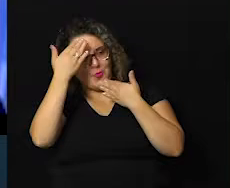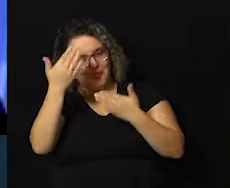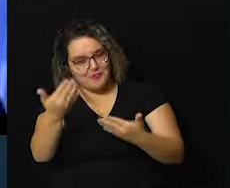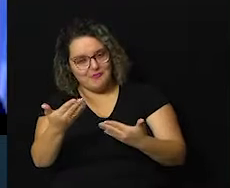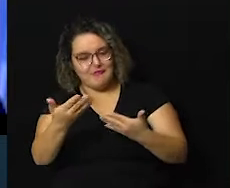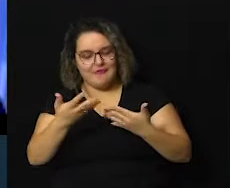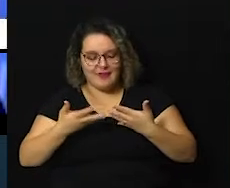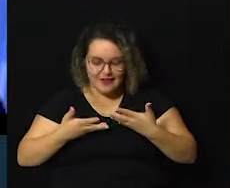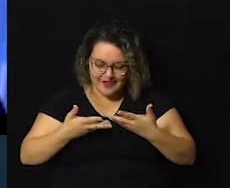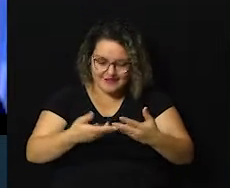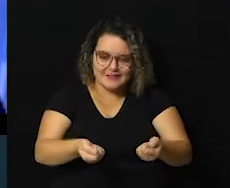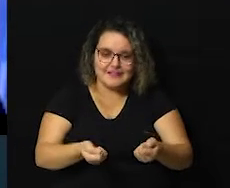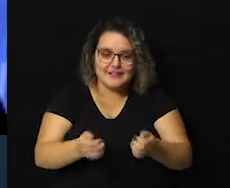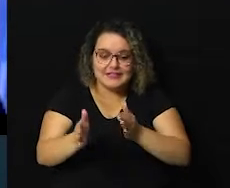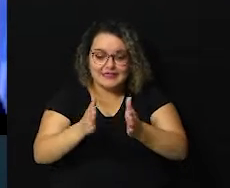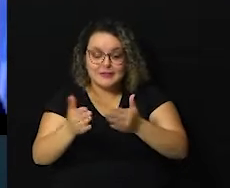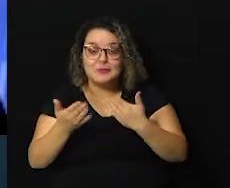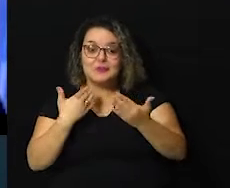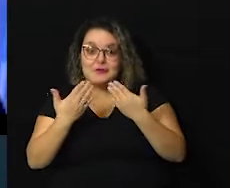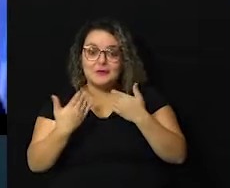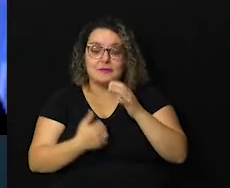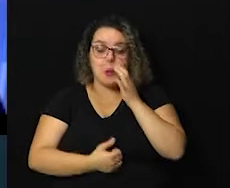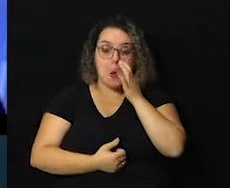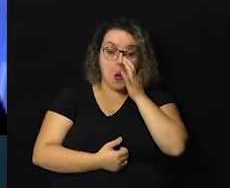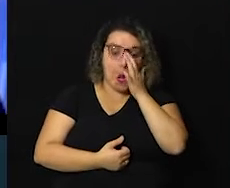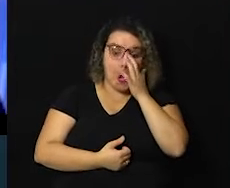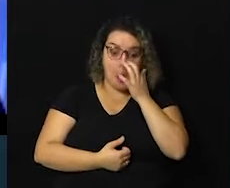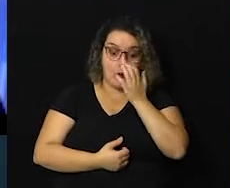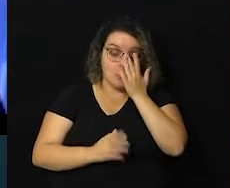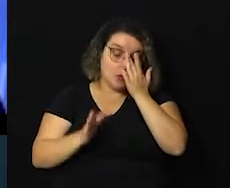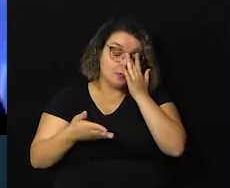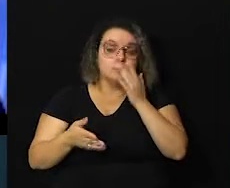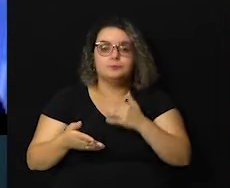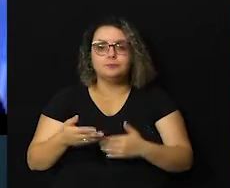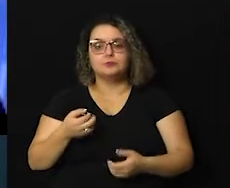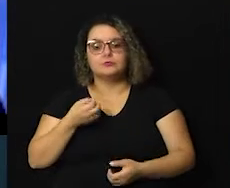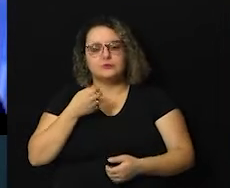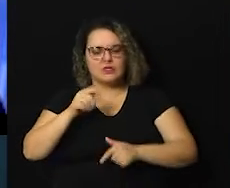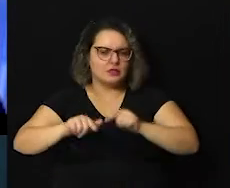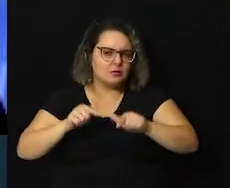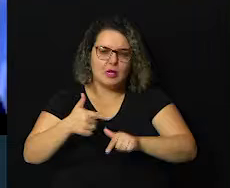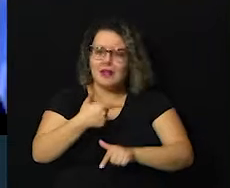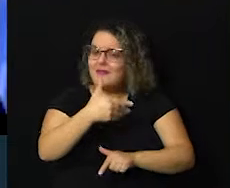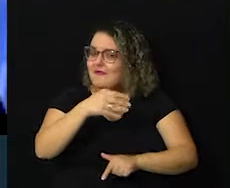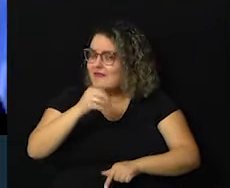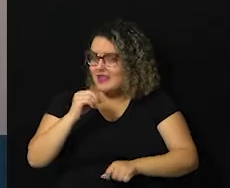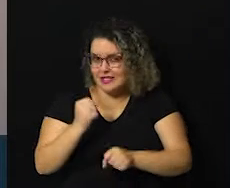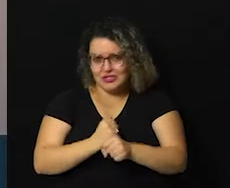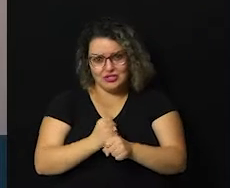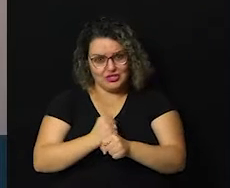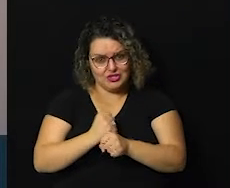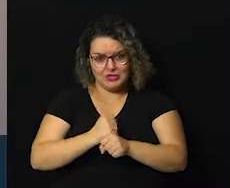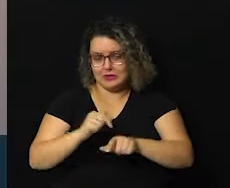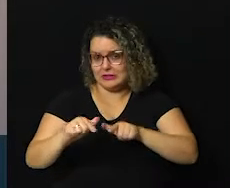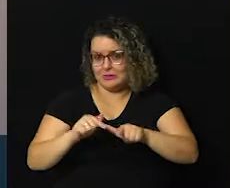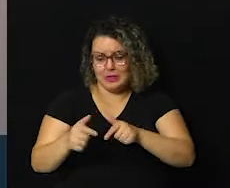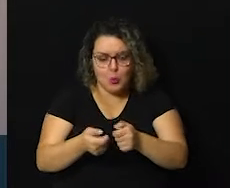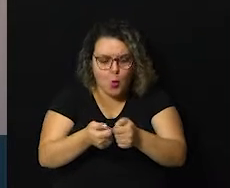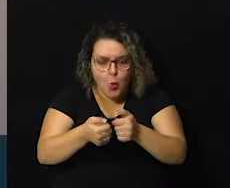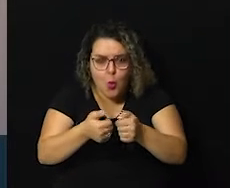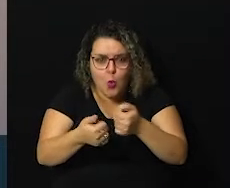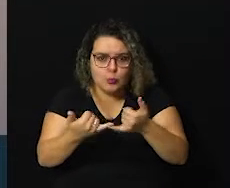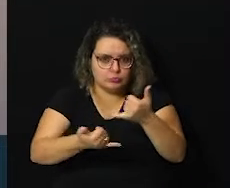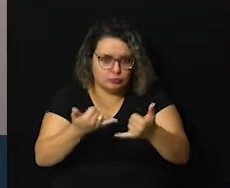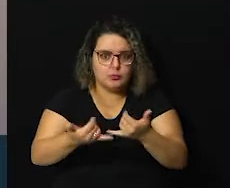obrigado e a seguir para a gente conversar hoje eu trabalho com games a 20 anos teve passagem